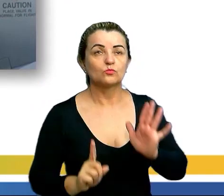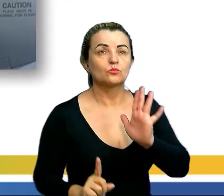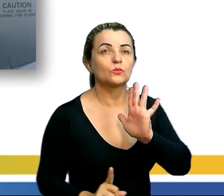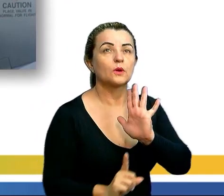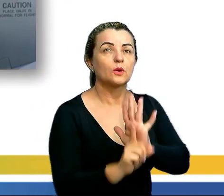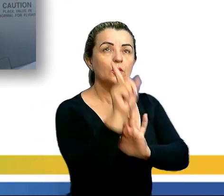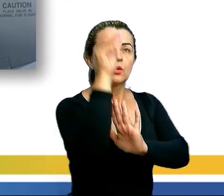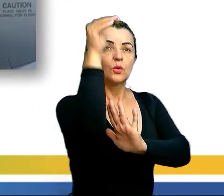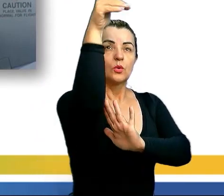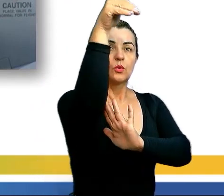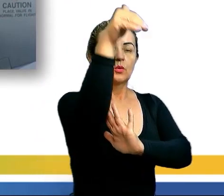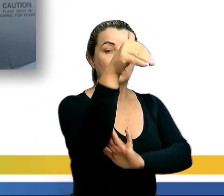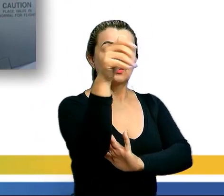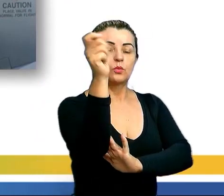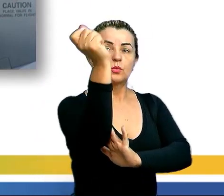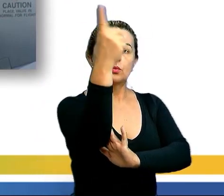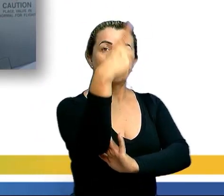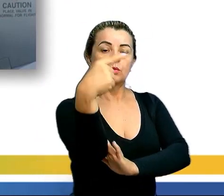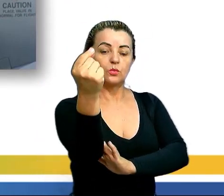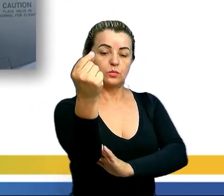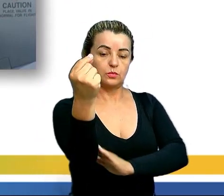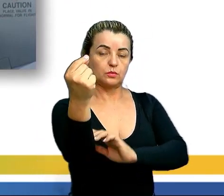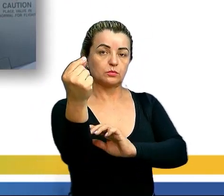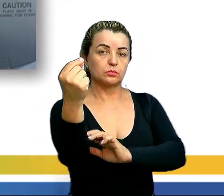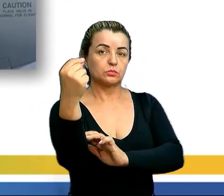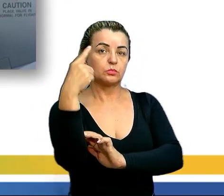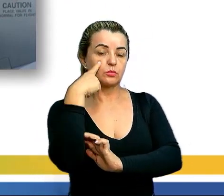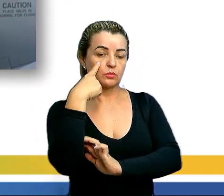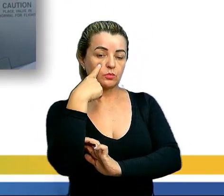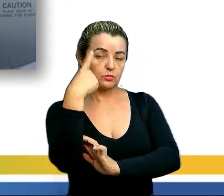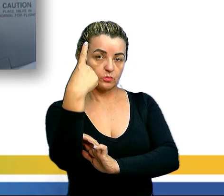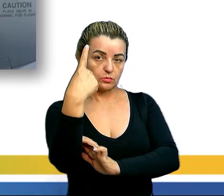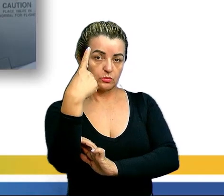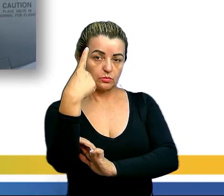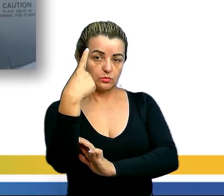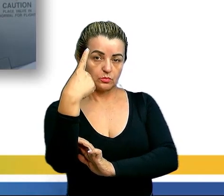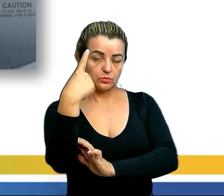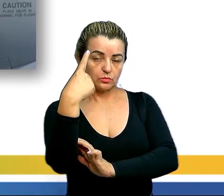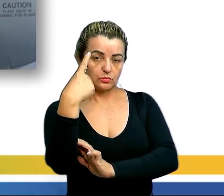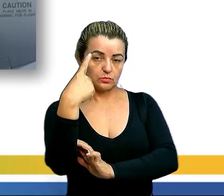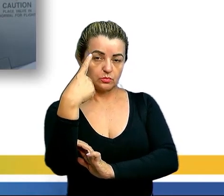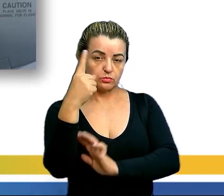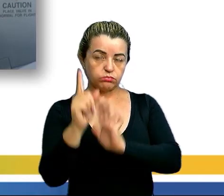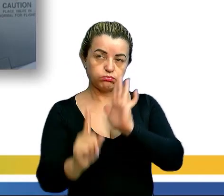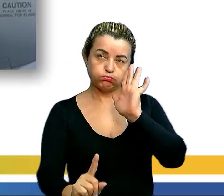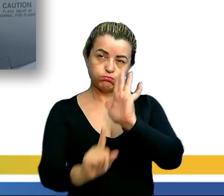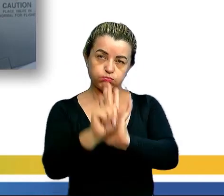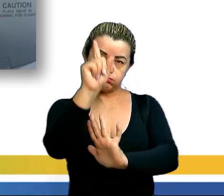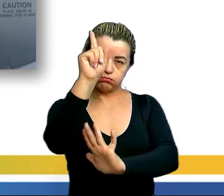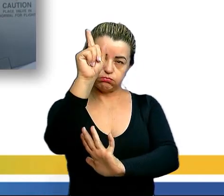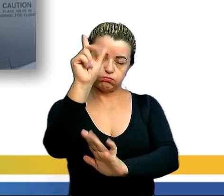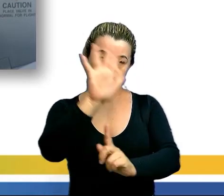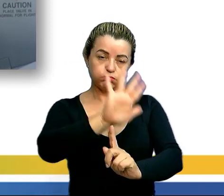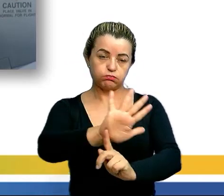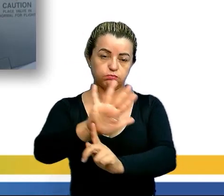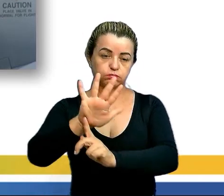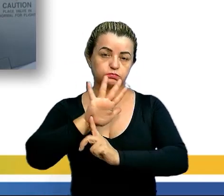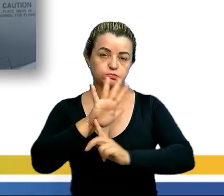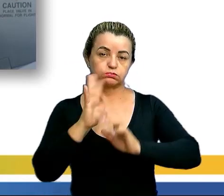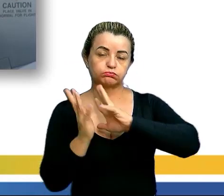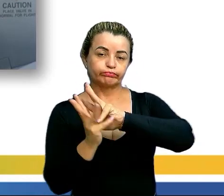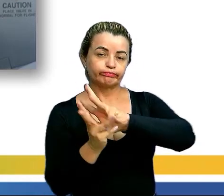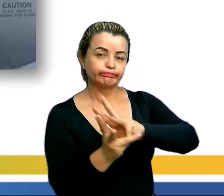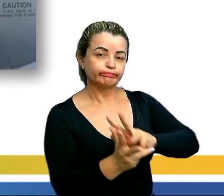né? Então, a corrida espacial era basicamente uma corrida para mostrar para o mundo qual dos dois blocos era